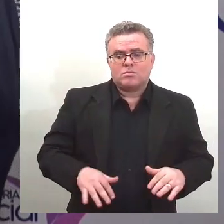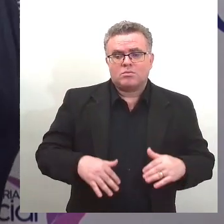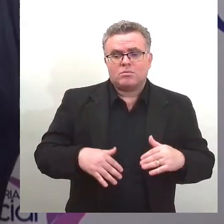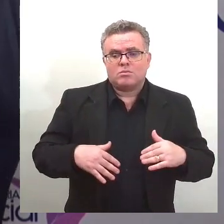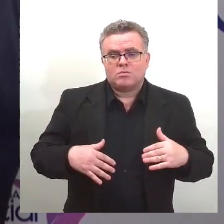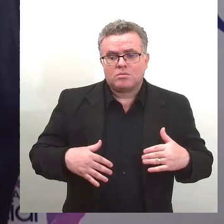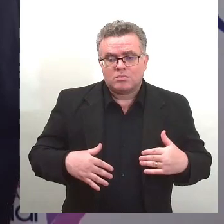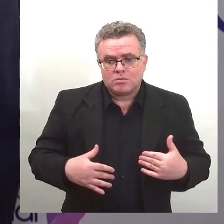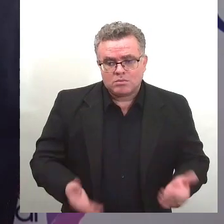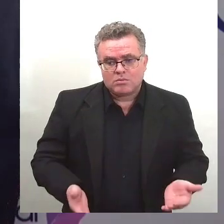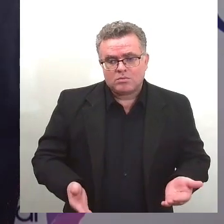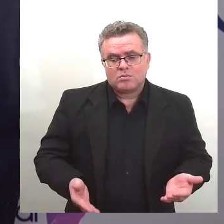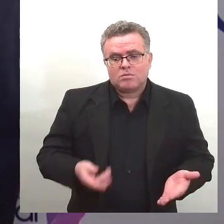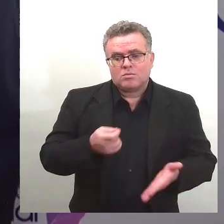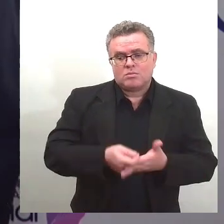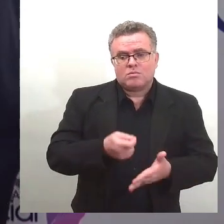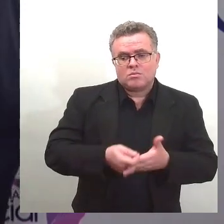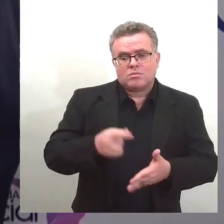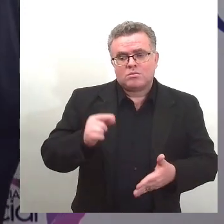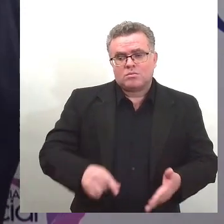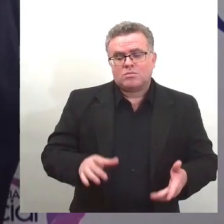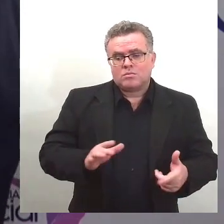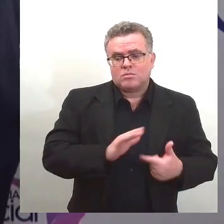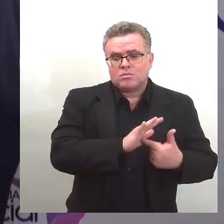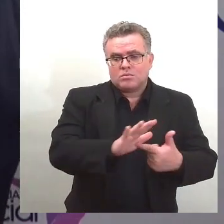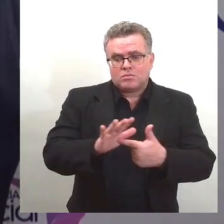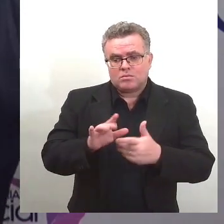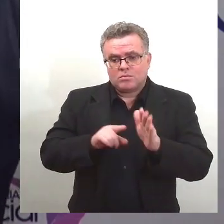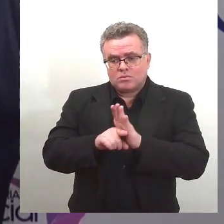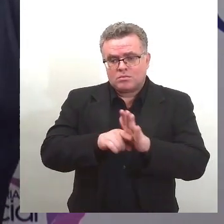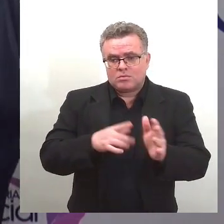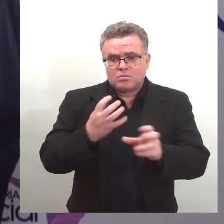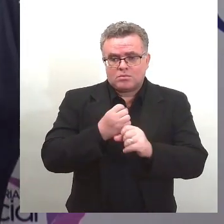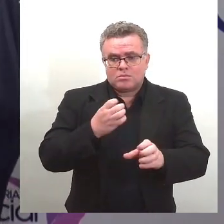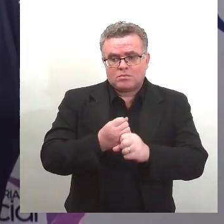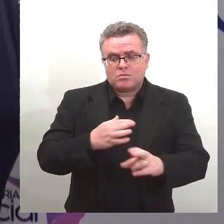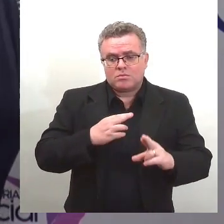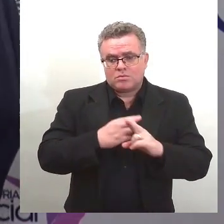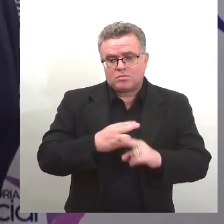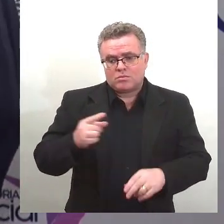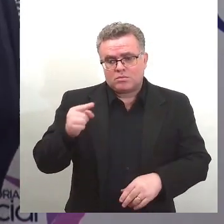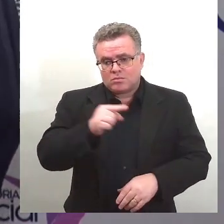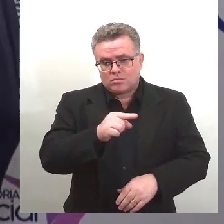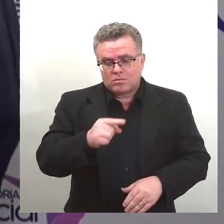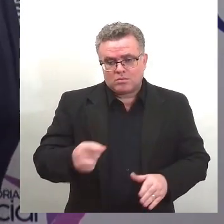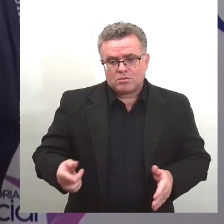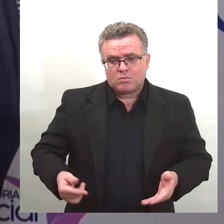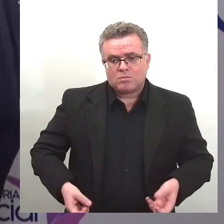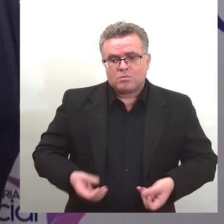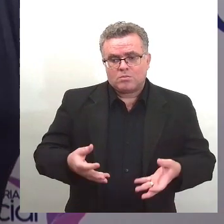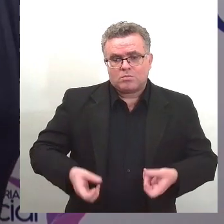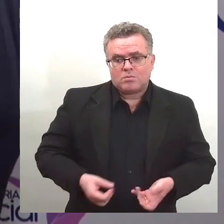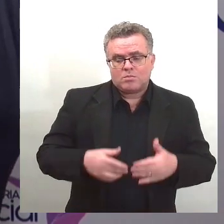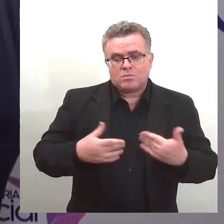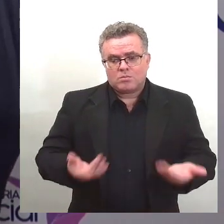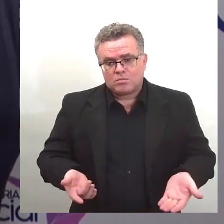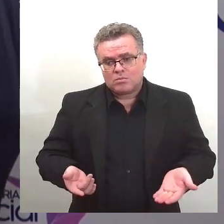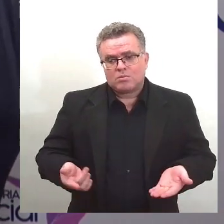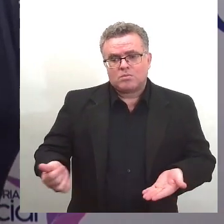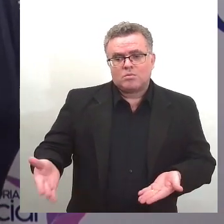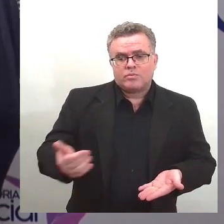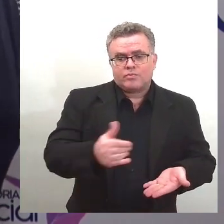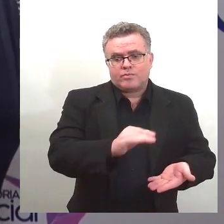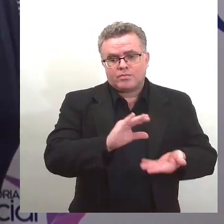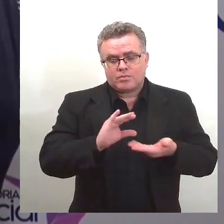aqui, apresentando dados da receita do DETRAN, das despesas, bem como o valor que